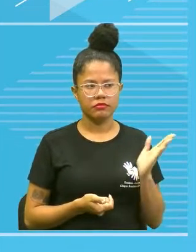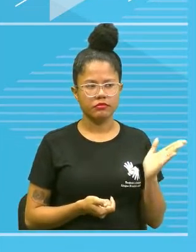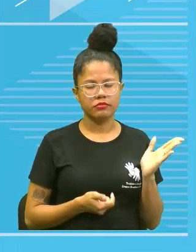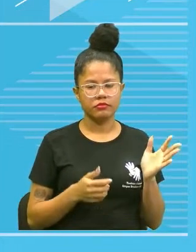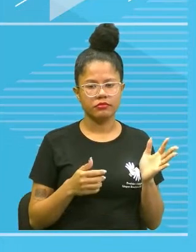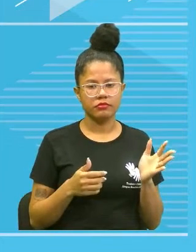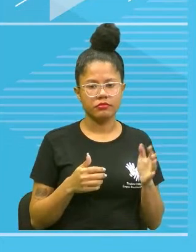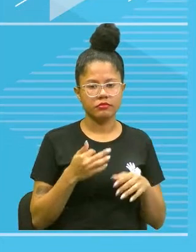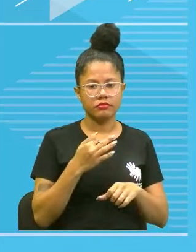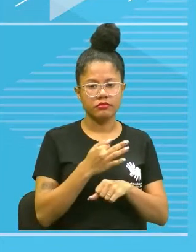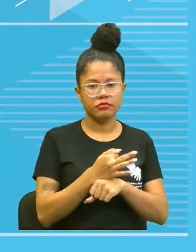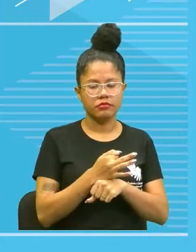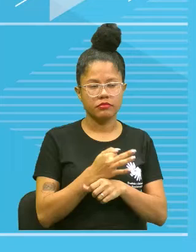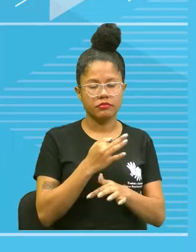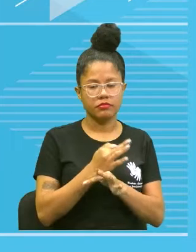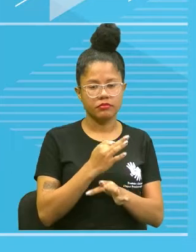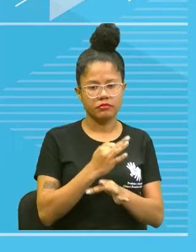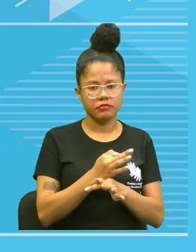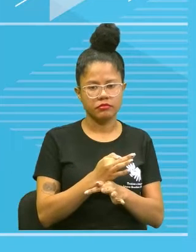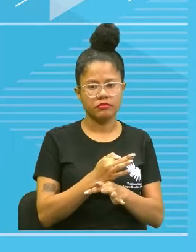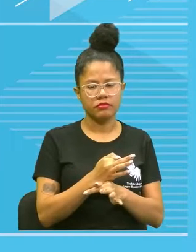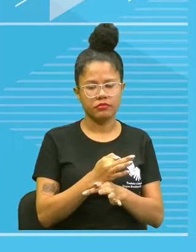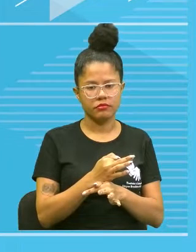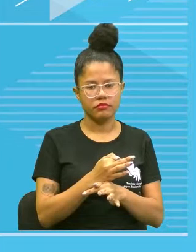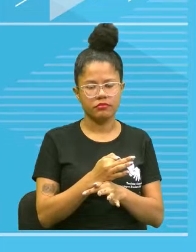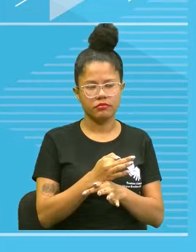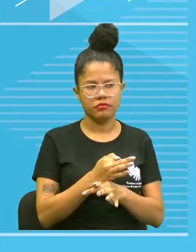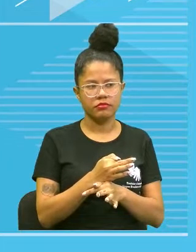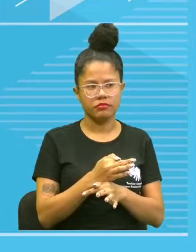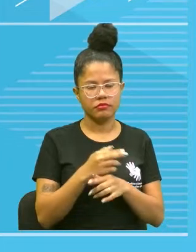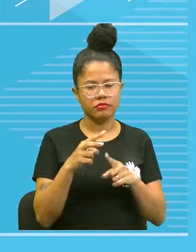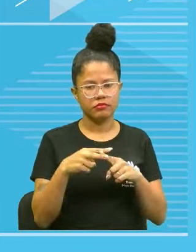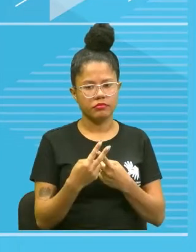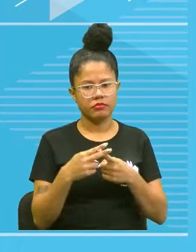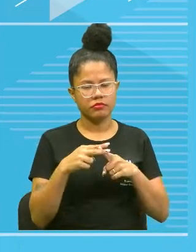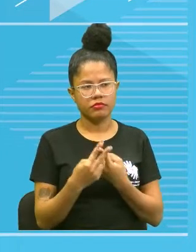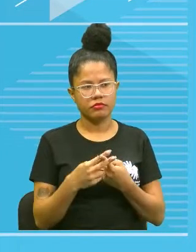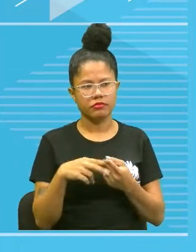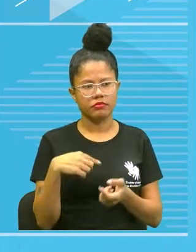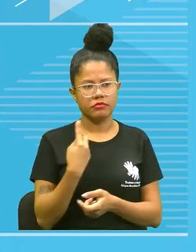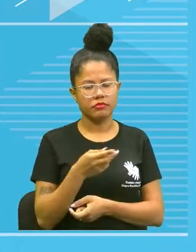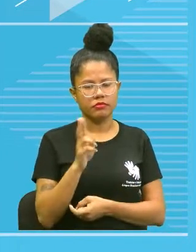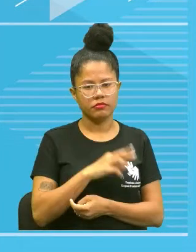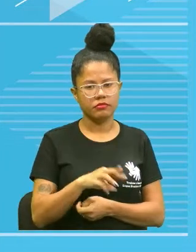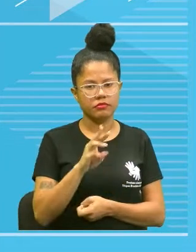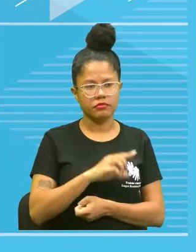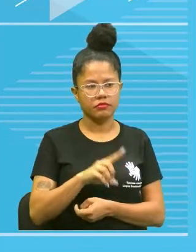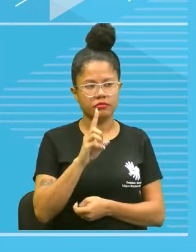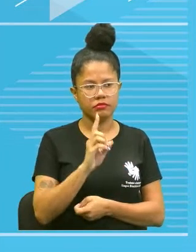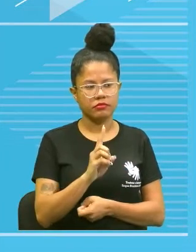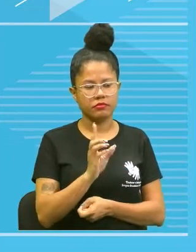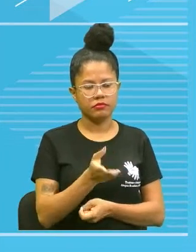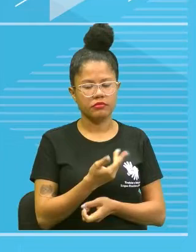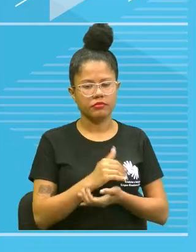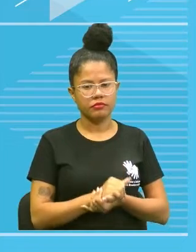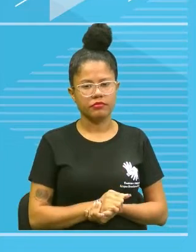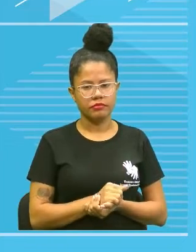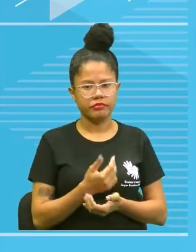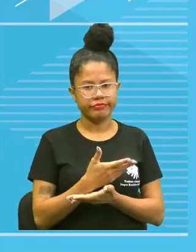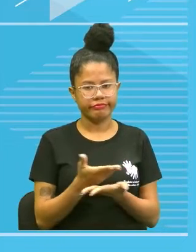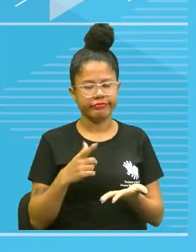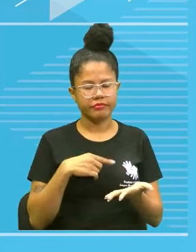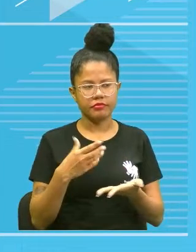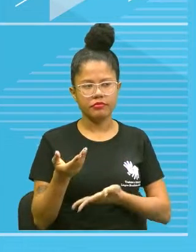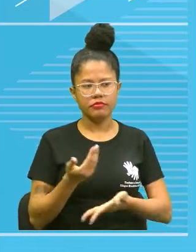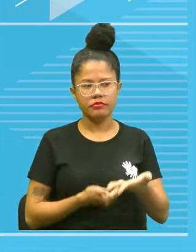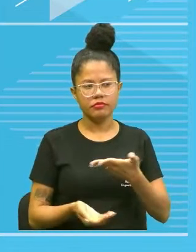primeiro ano do ensino médio, a gente usar o trabalho mecânico, que é simbolizado pelo T. maiúsculo. Bacana? Então, vocês têm essa